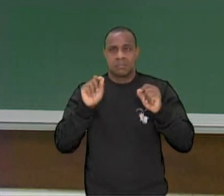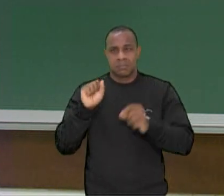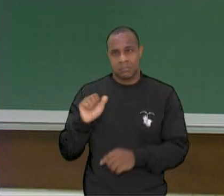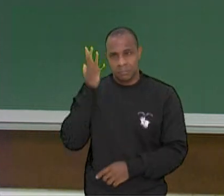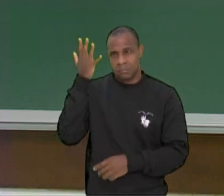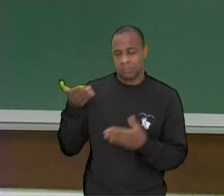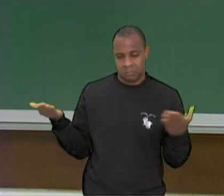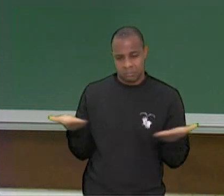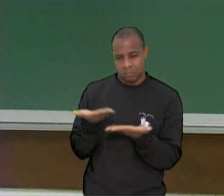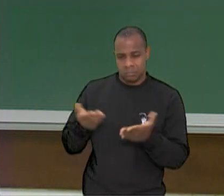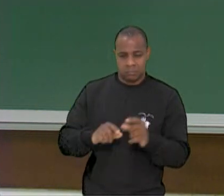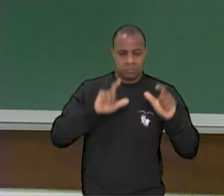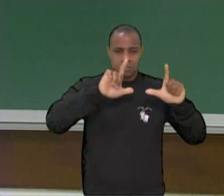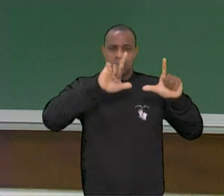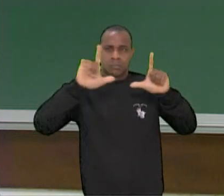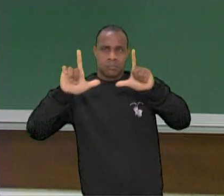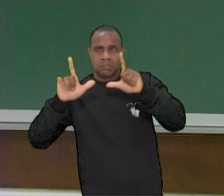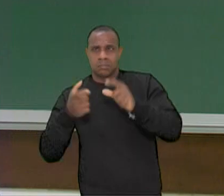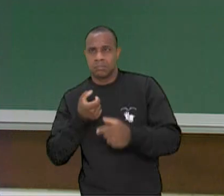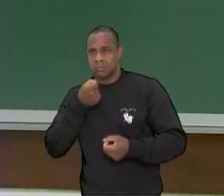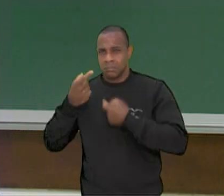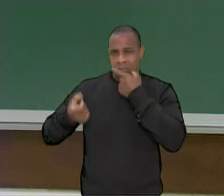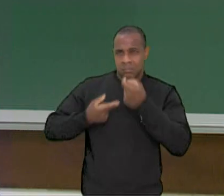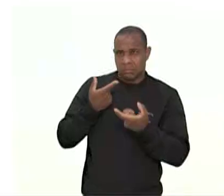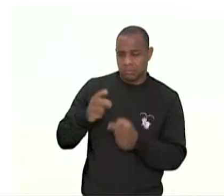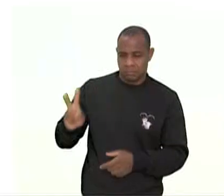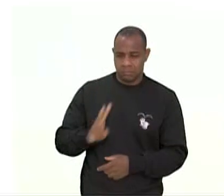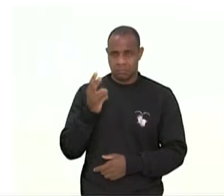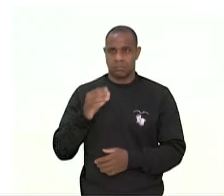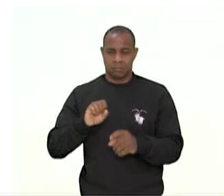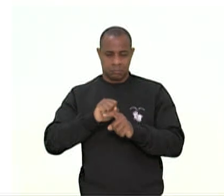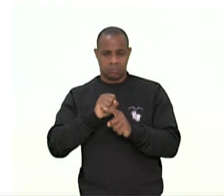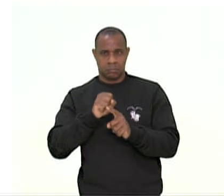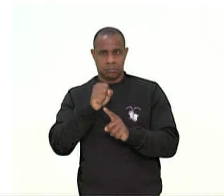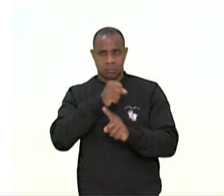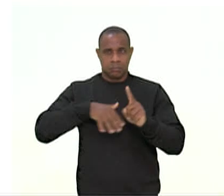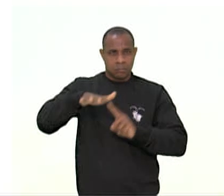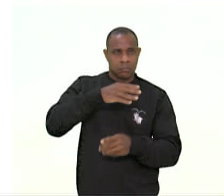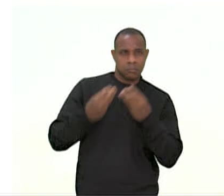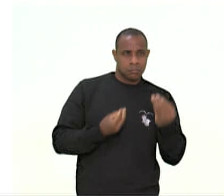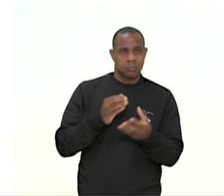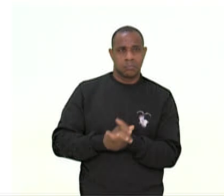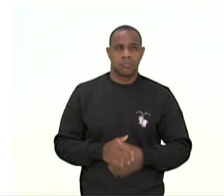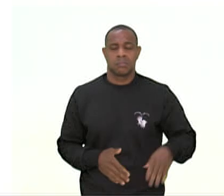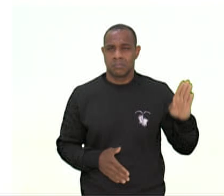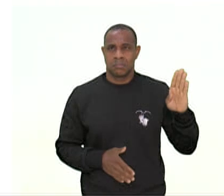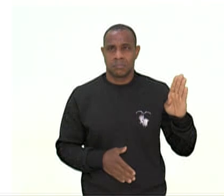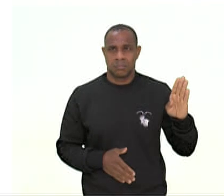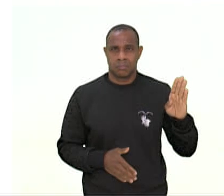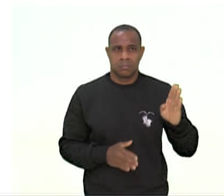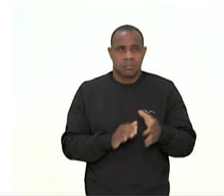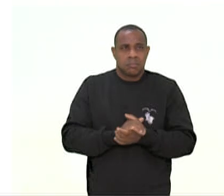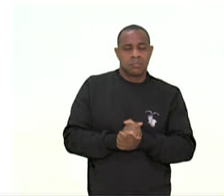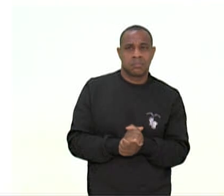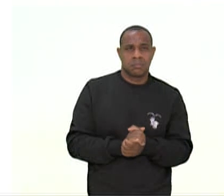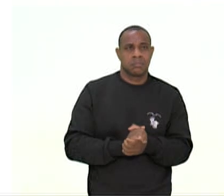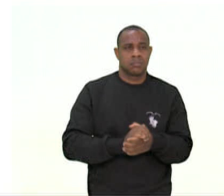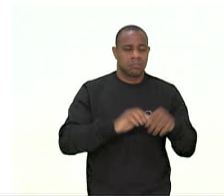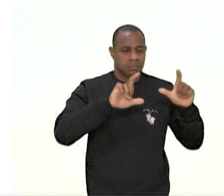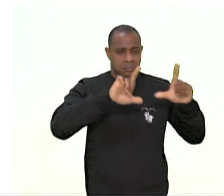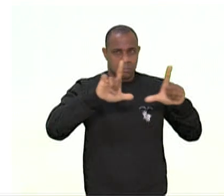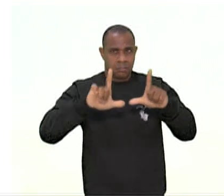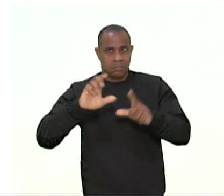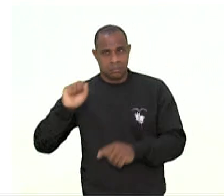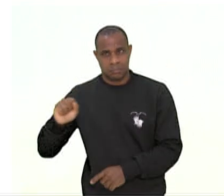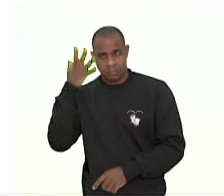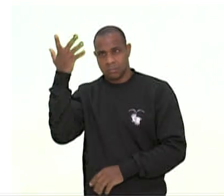a tirinha faz uma crítica a valores sociais? Letra B. A tirinha faz uma sátira de acontecimentos